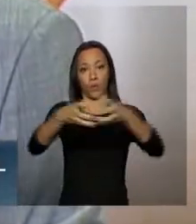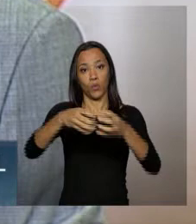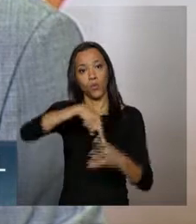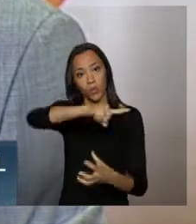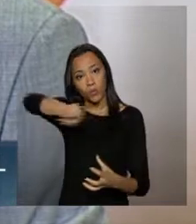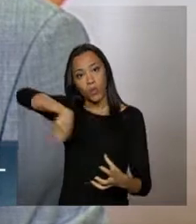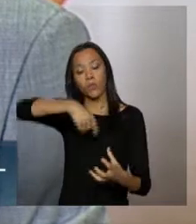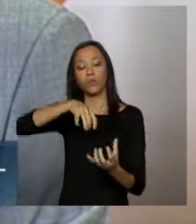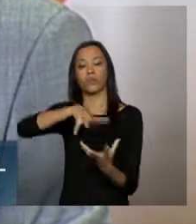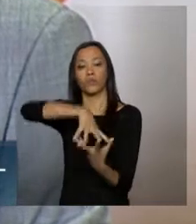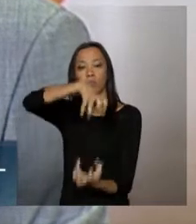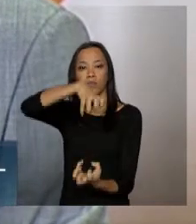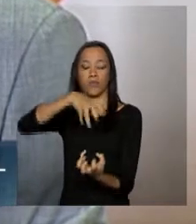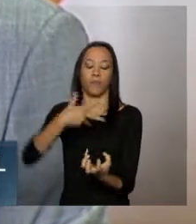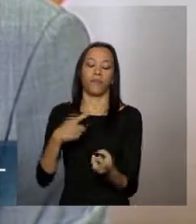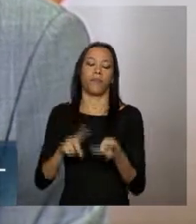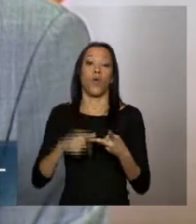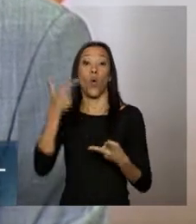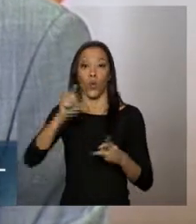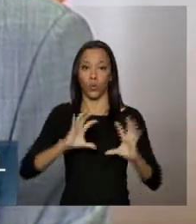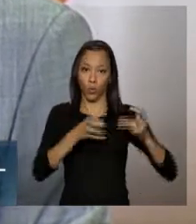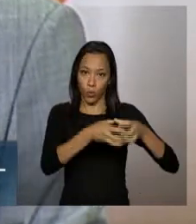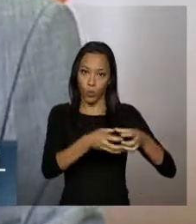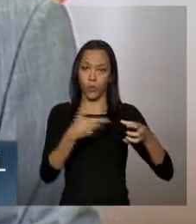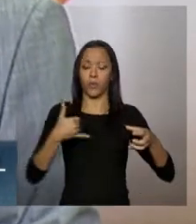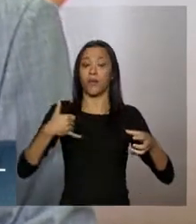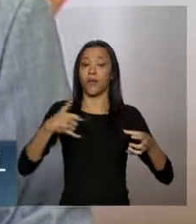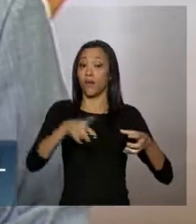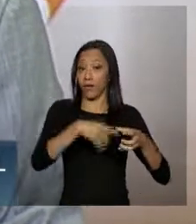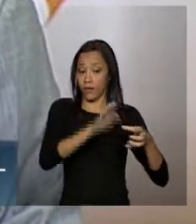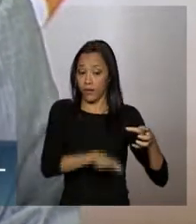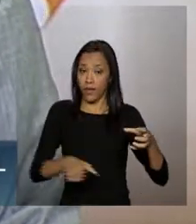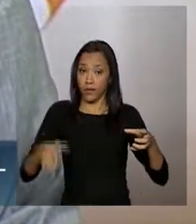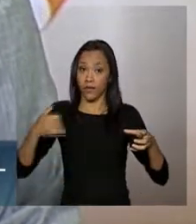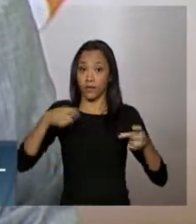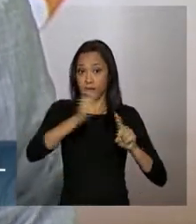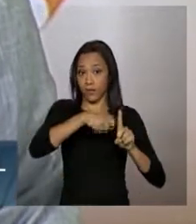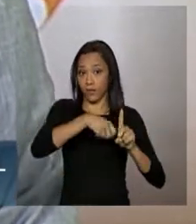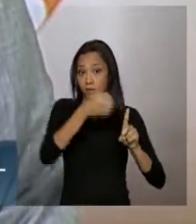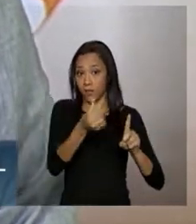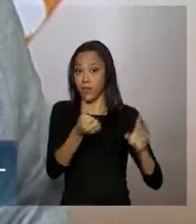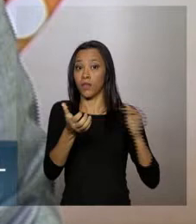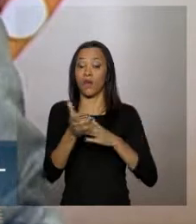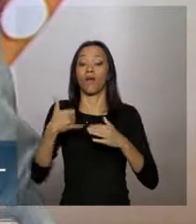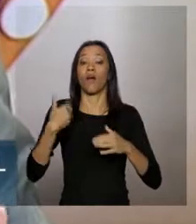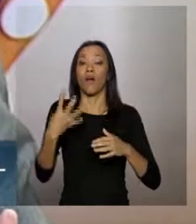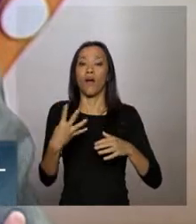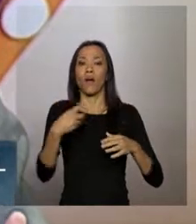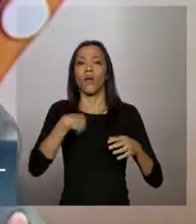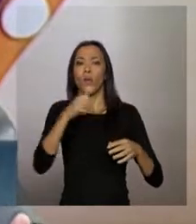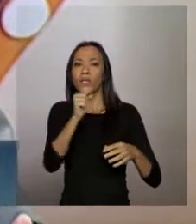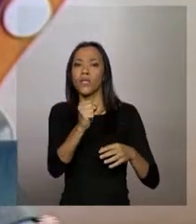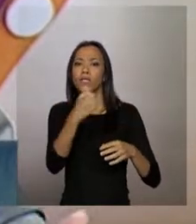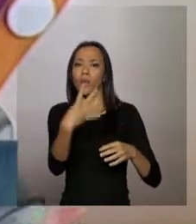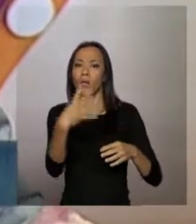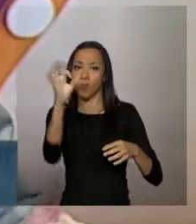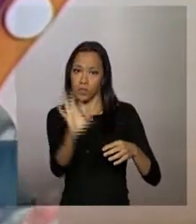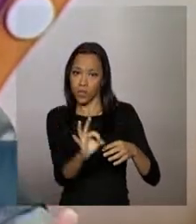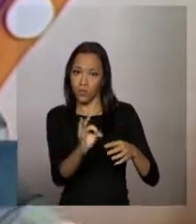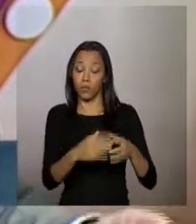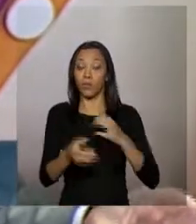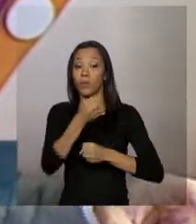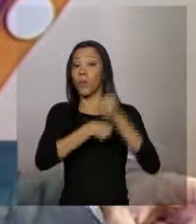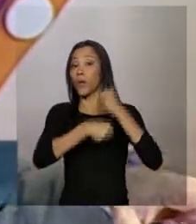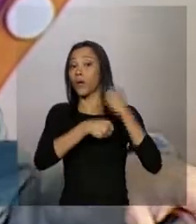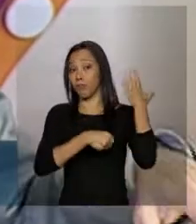cobertura muito importante. Crianças, 6 meses a 5 anos, 84%. Lembrando que o ano passado foi o primeiro ano que se